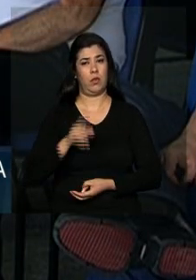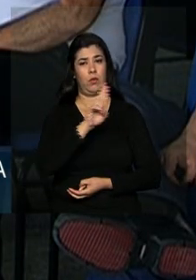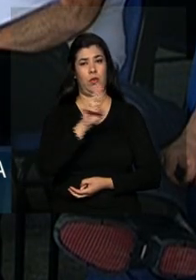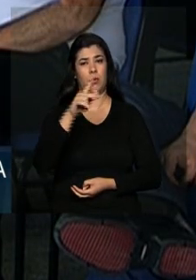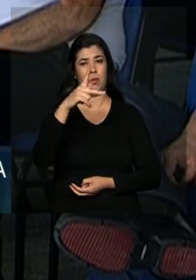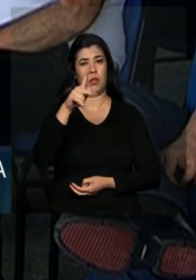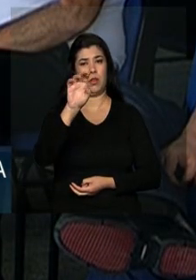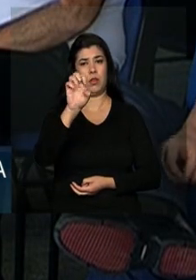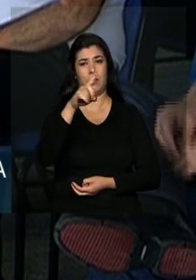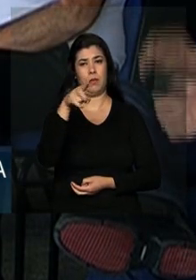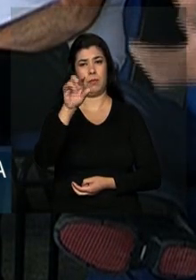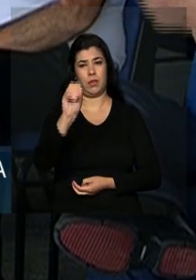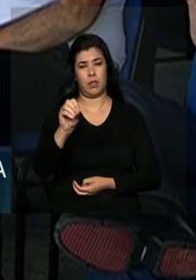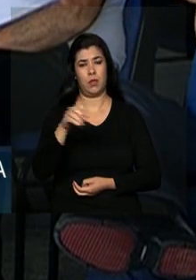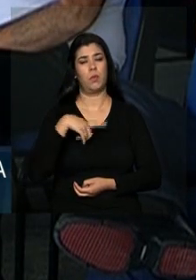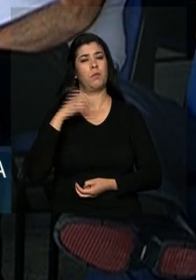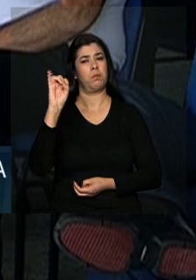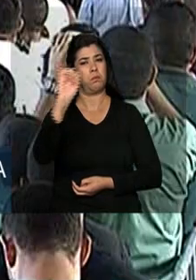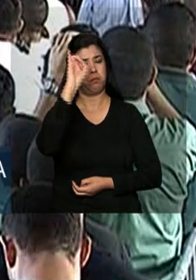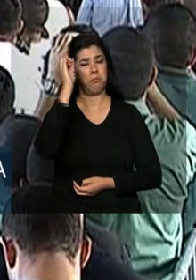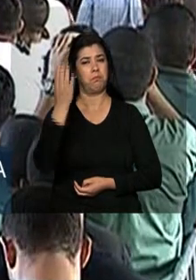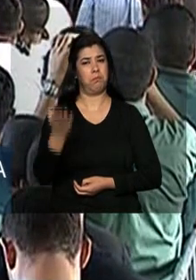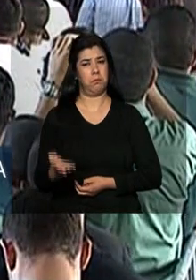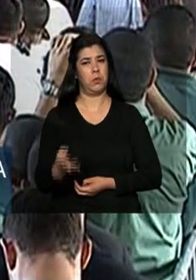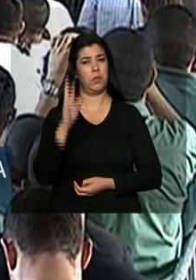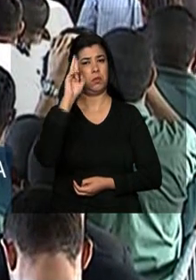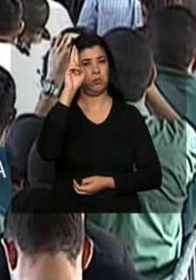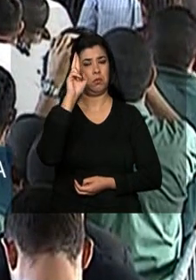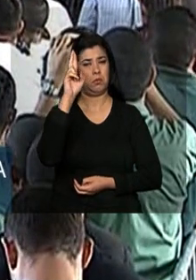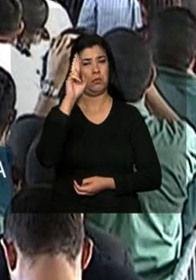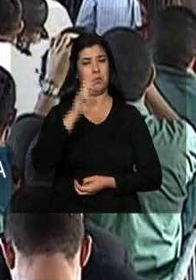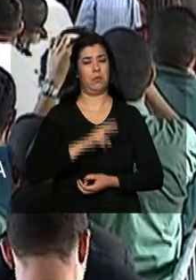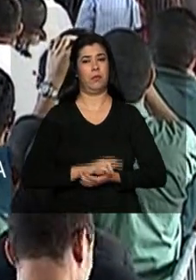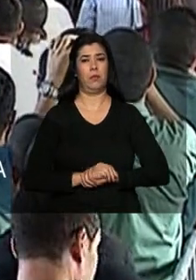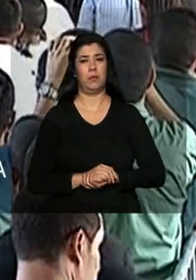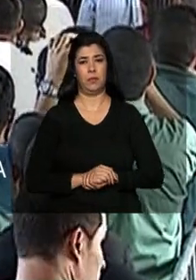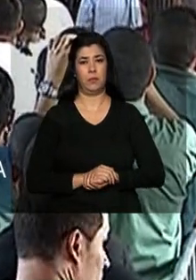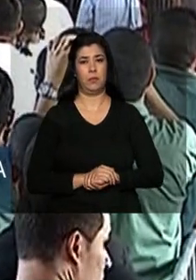Pezão, o nosso grande Pezão.